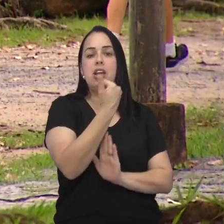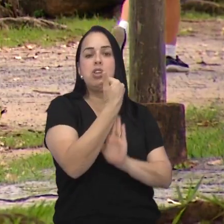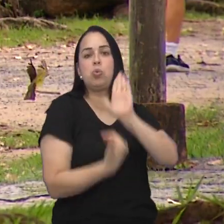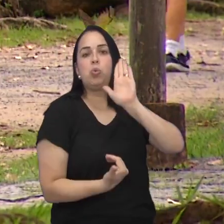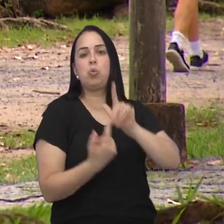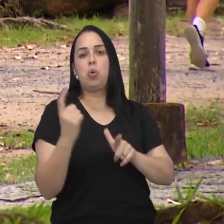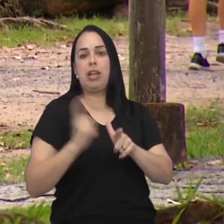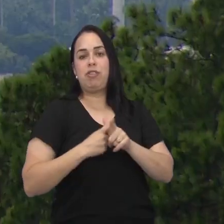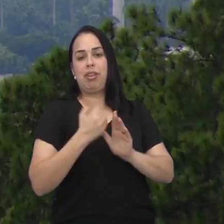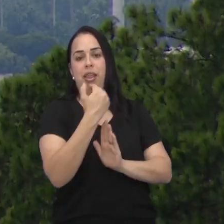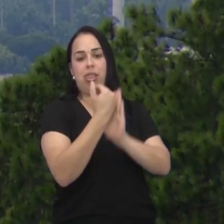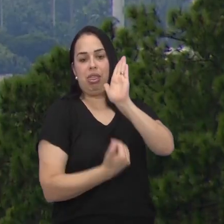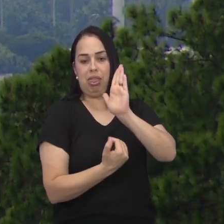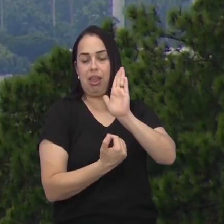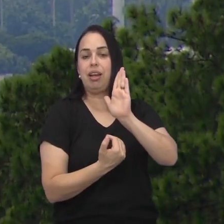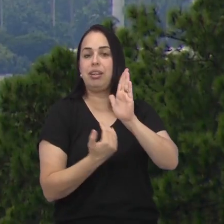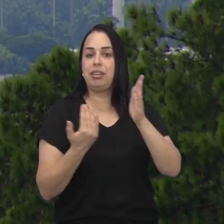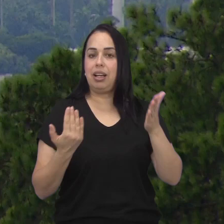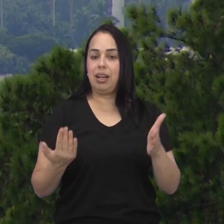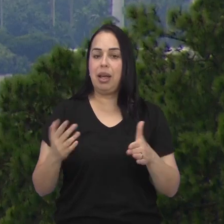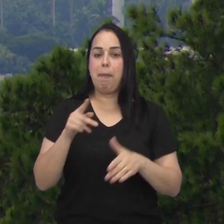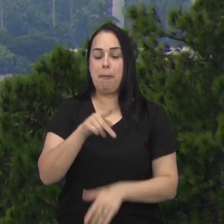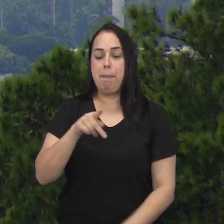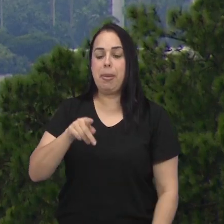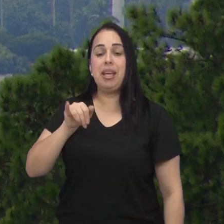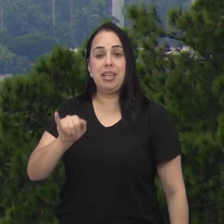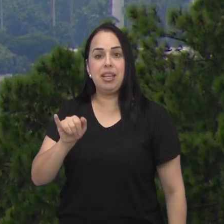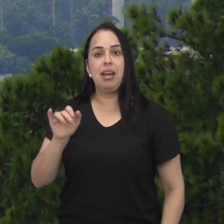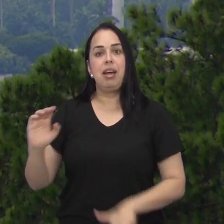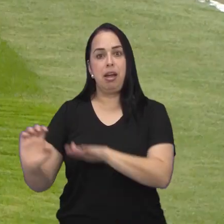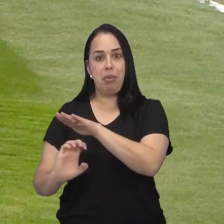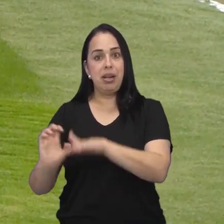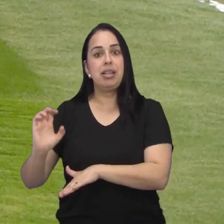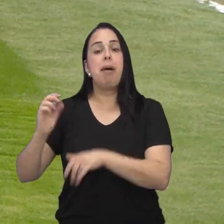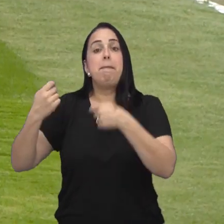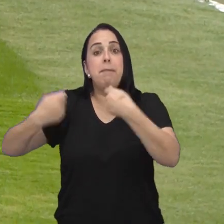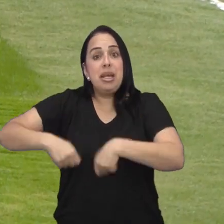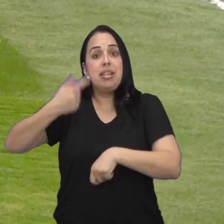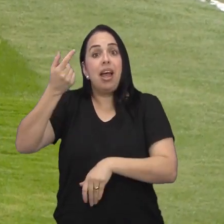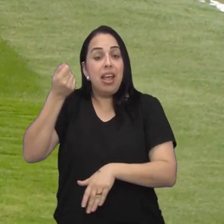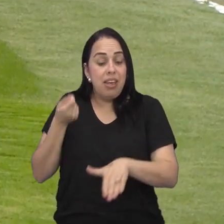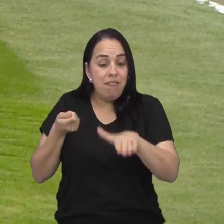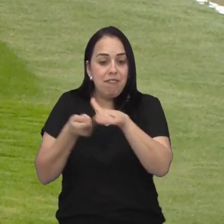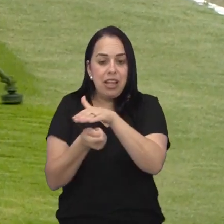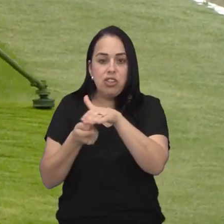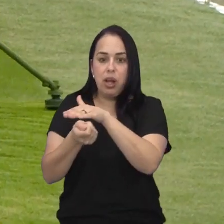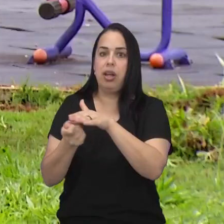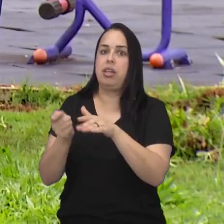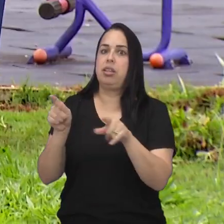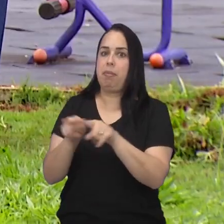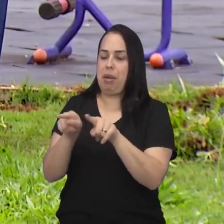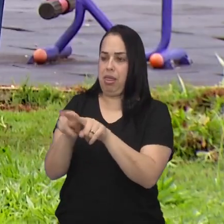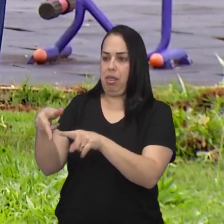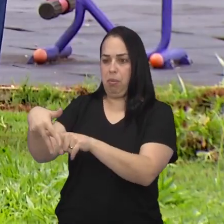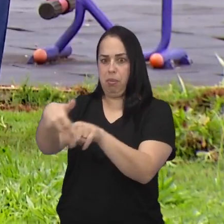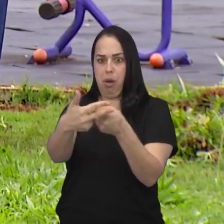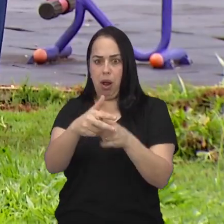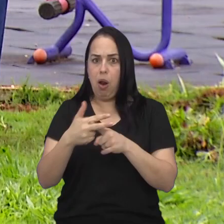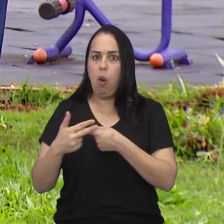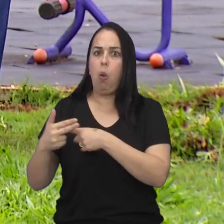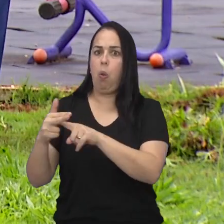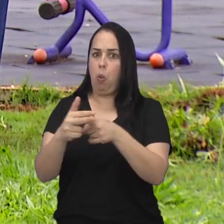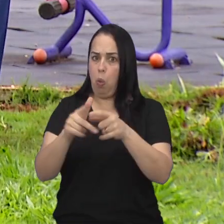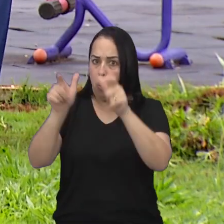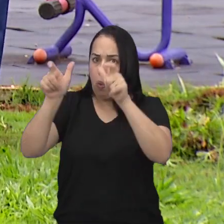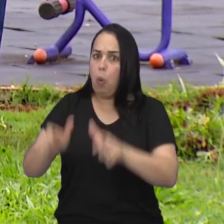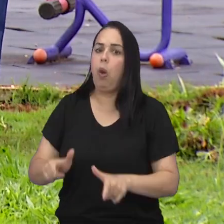gasto público. Em um PPI, a iniciativa privada precisa fazer investimentos e garantir a